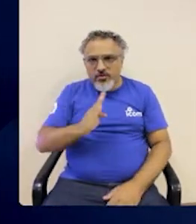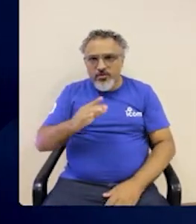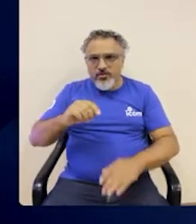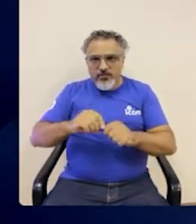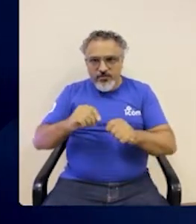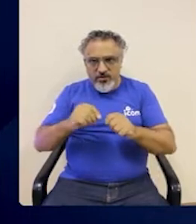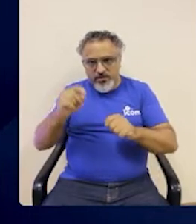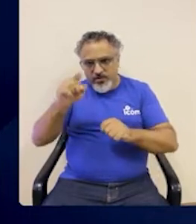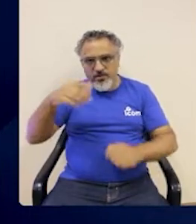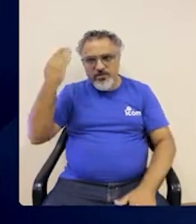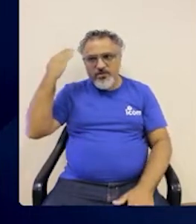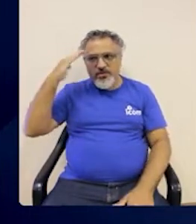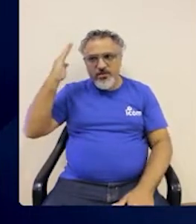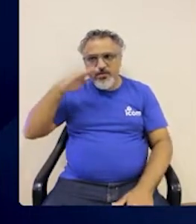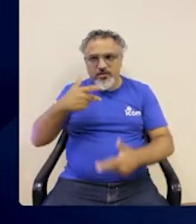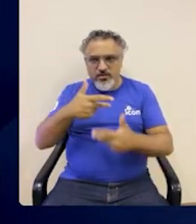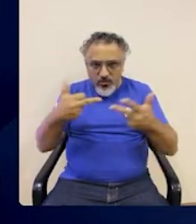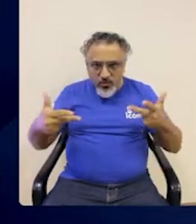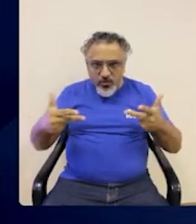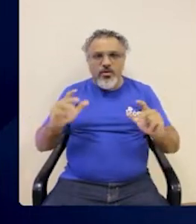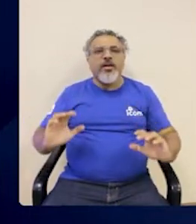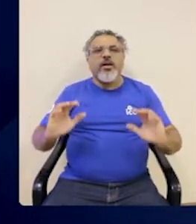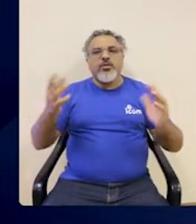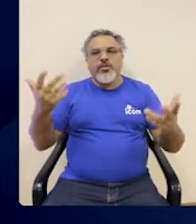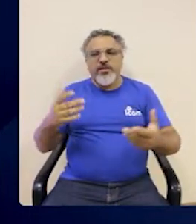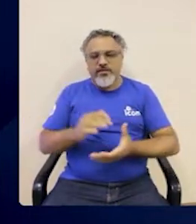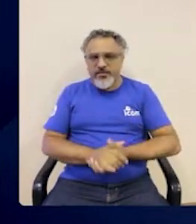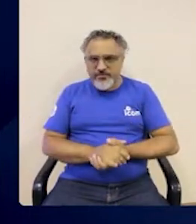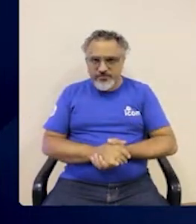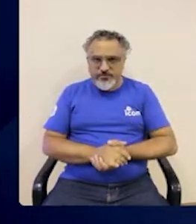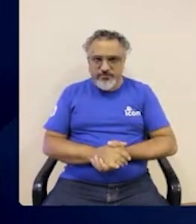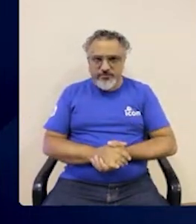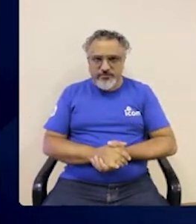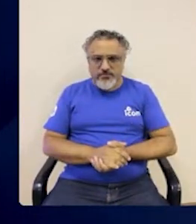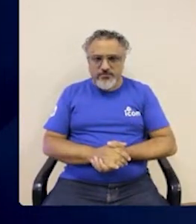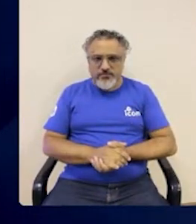gente entenda também como determinadas coisas aconteçam.